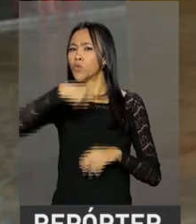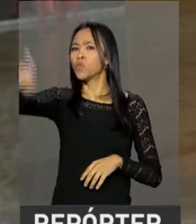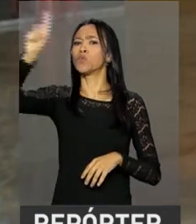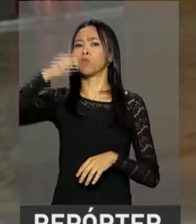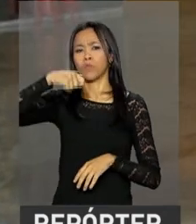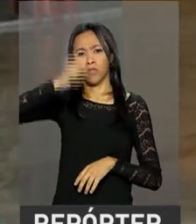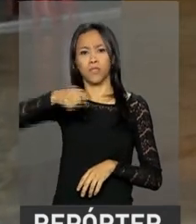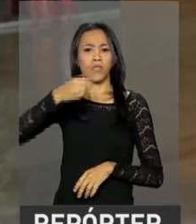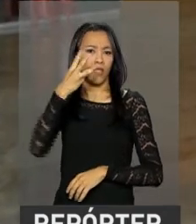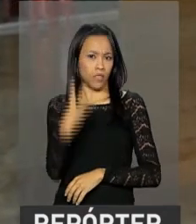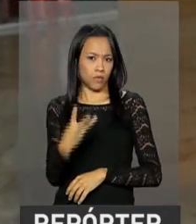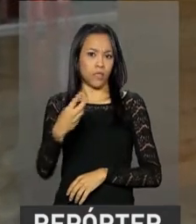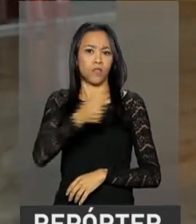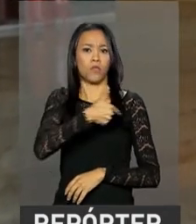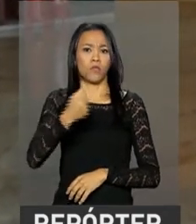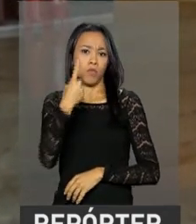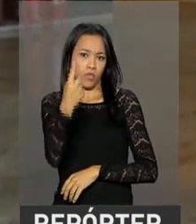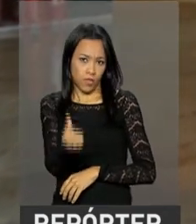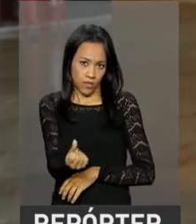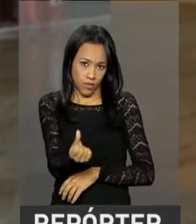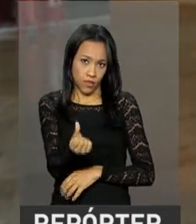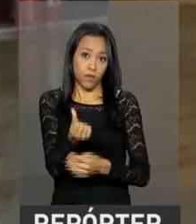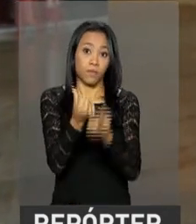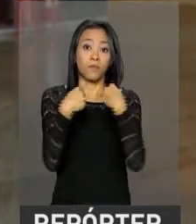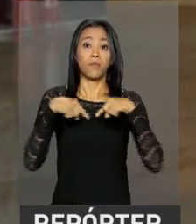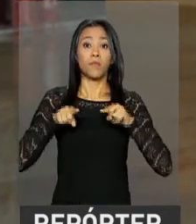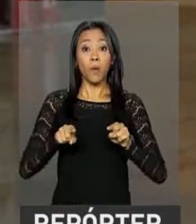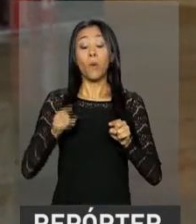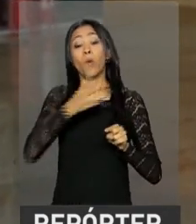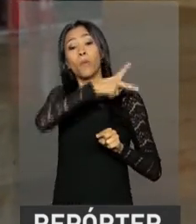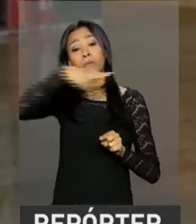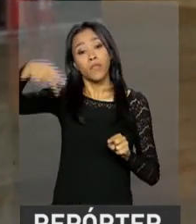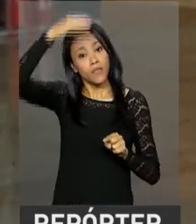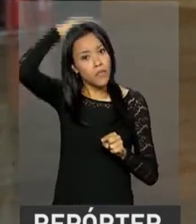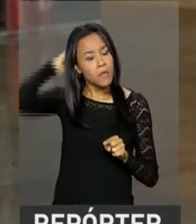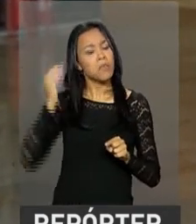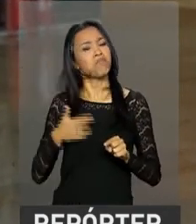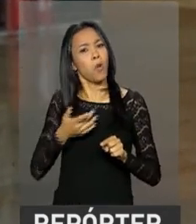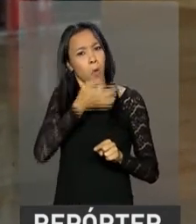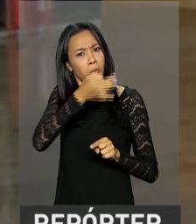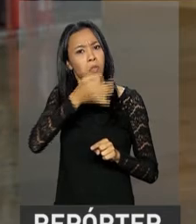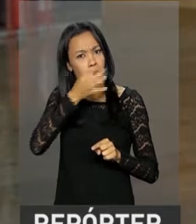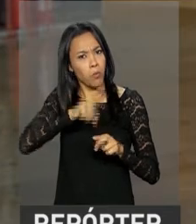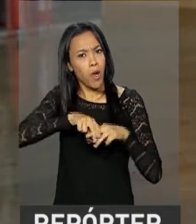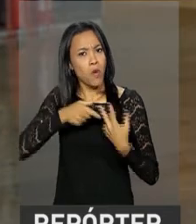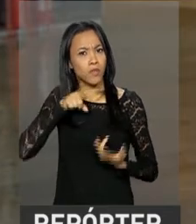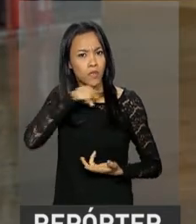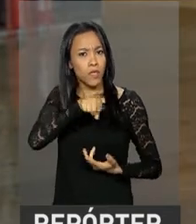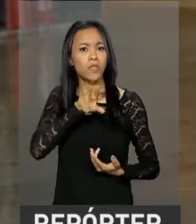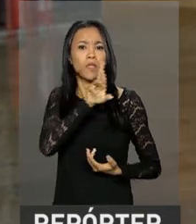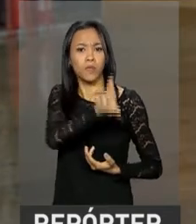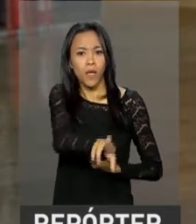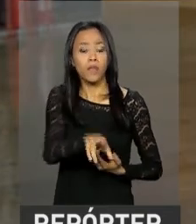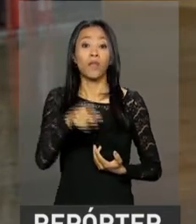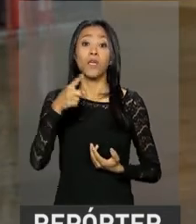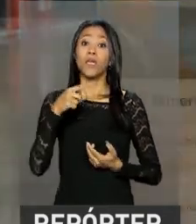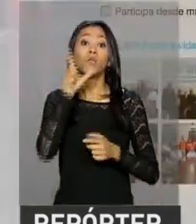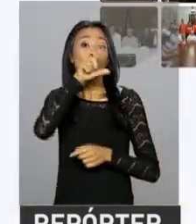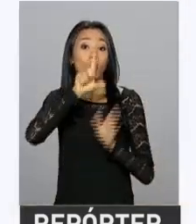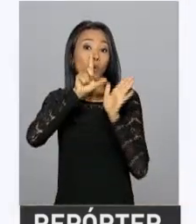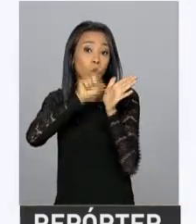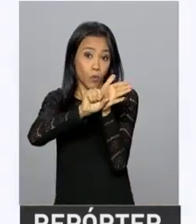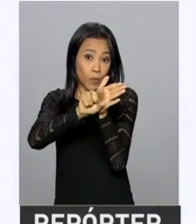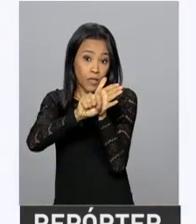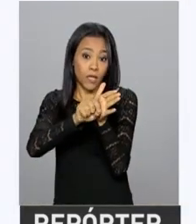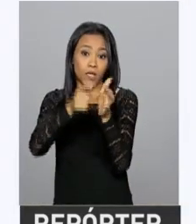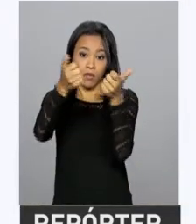de 2010 16 o presidente michel temer se manifestou sobre esse resultado positivo em seu perfil no twitter ele disse